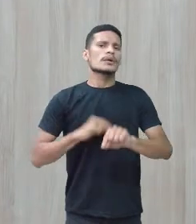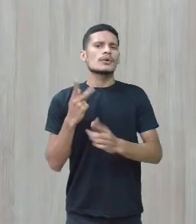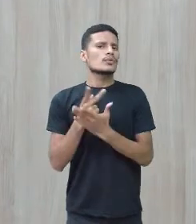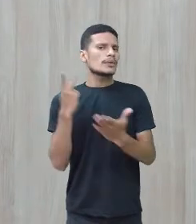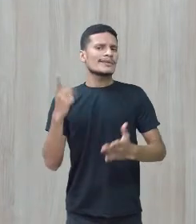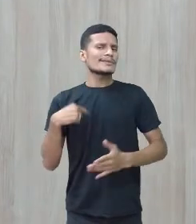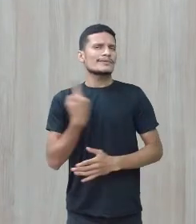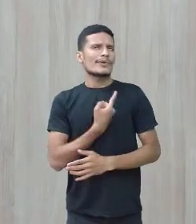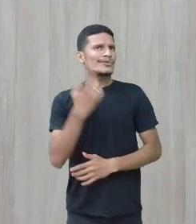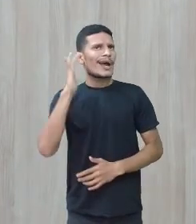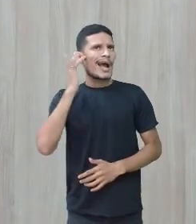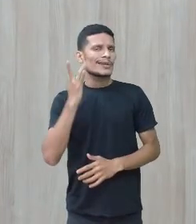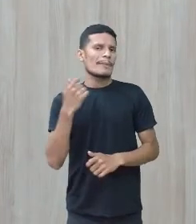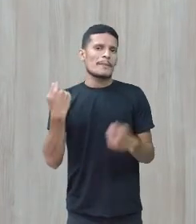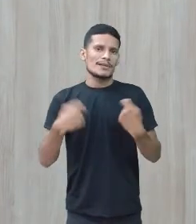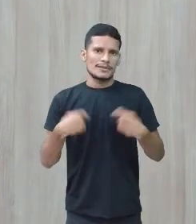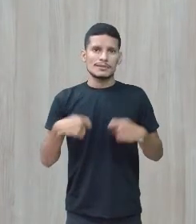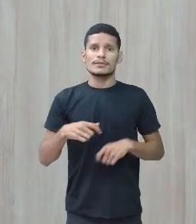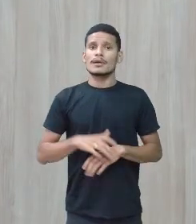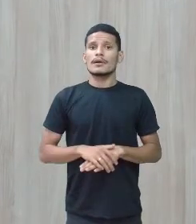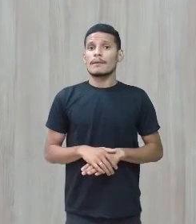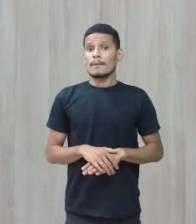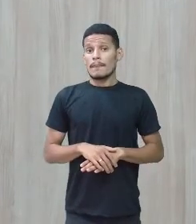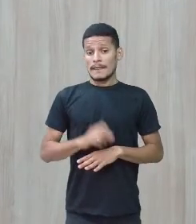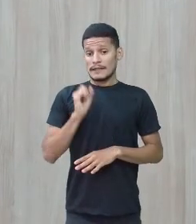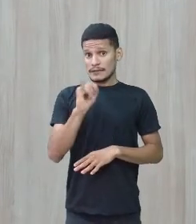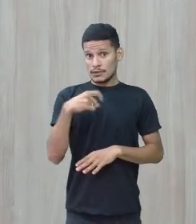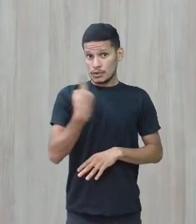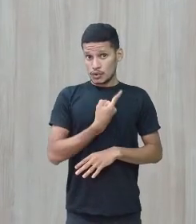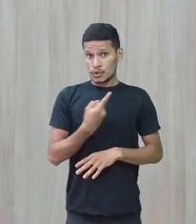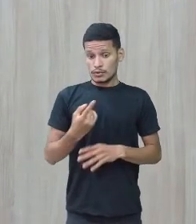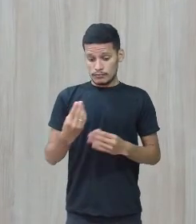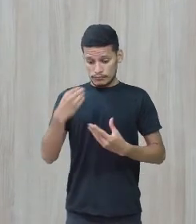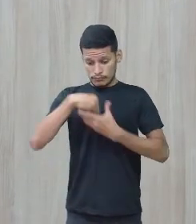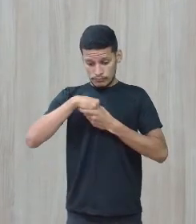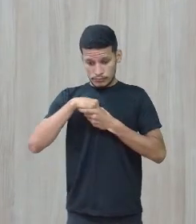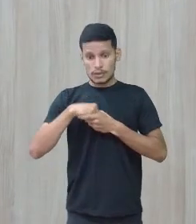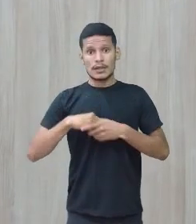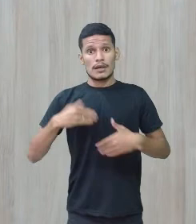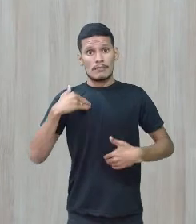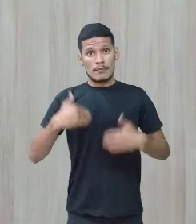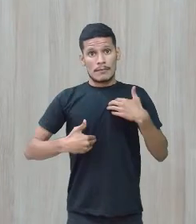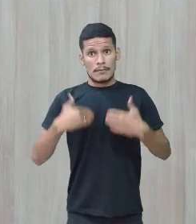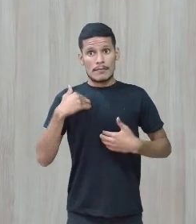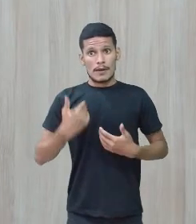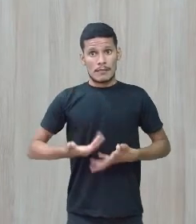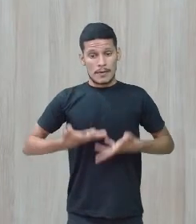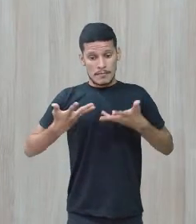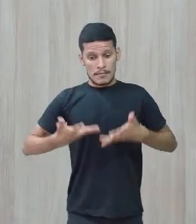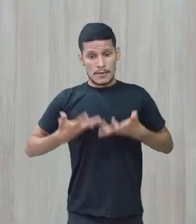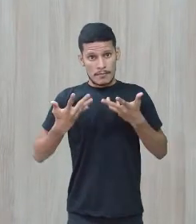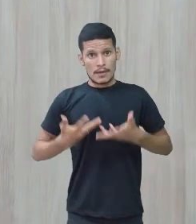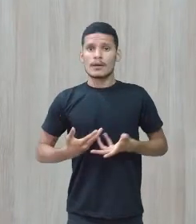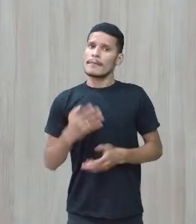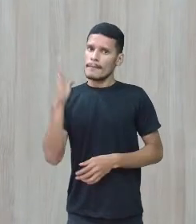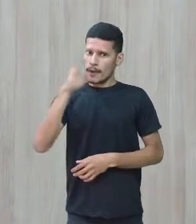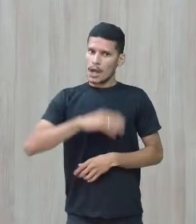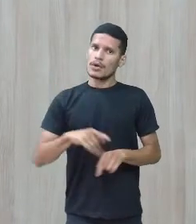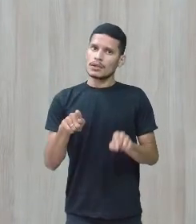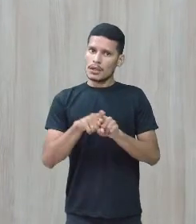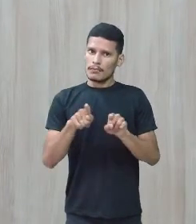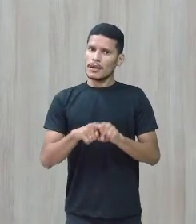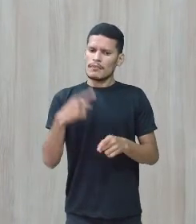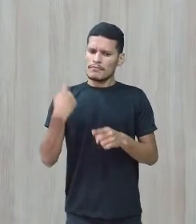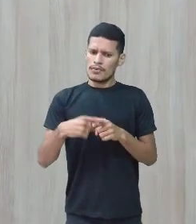gente acha que precisa, se a gente coloca em excesso, a gente está fazendo mal também. Então, não é porque